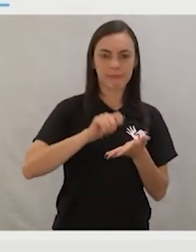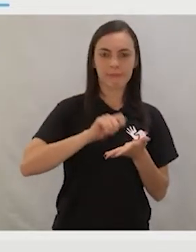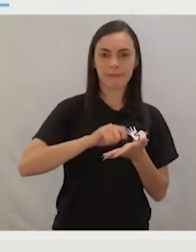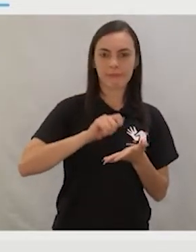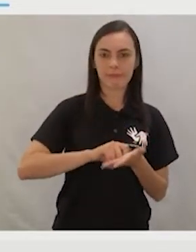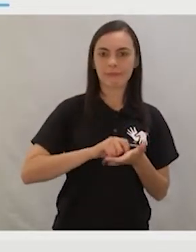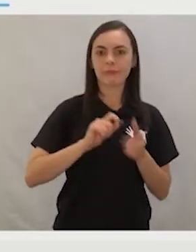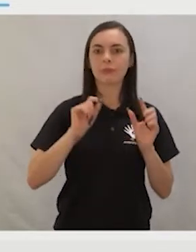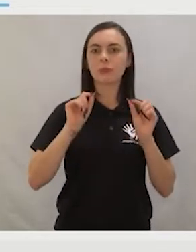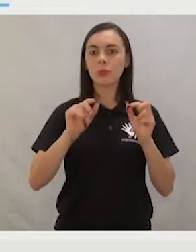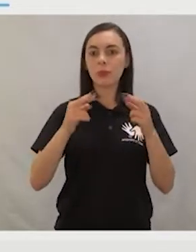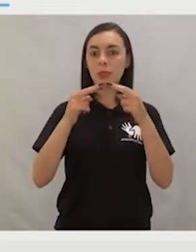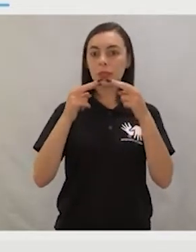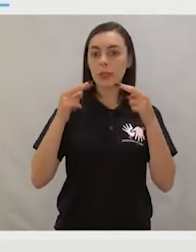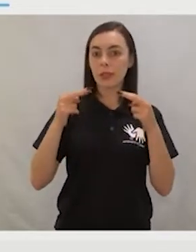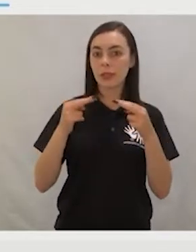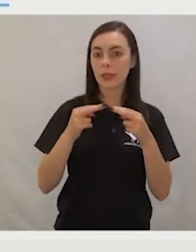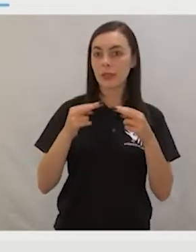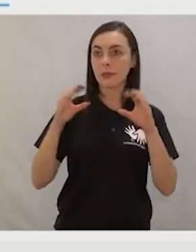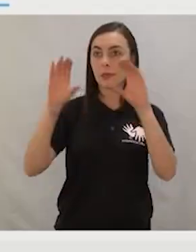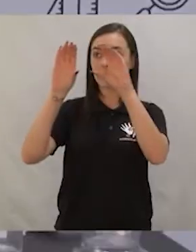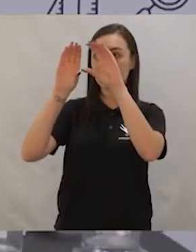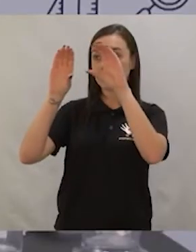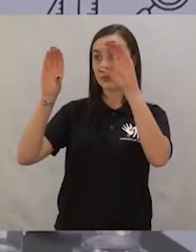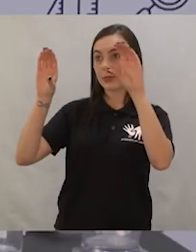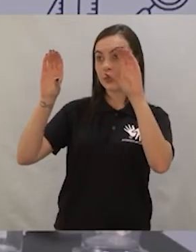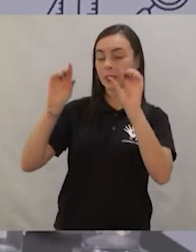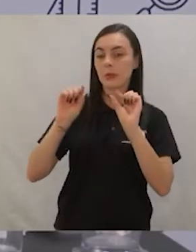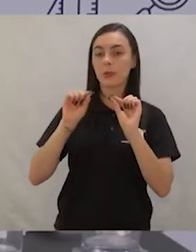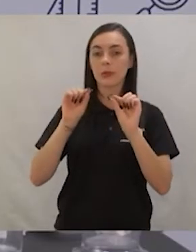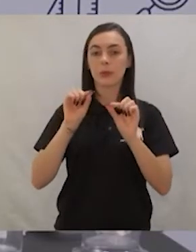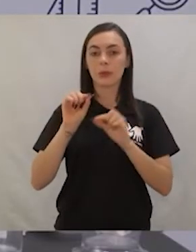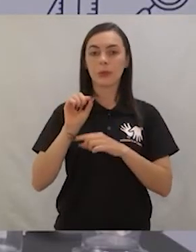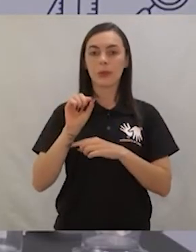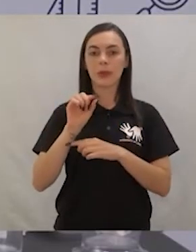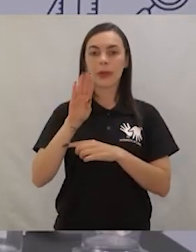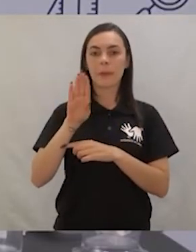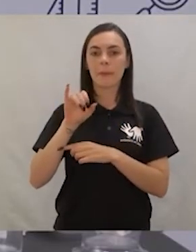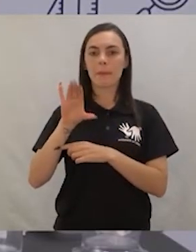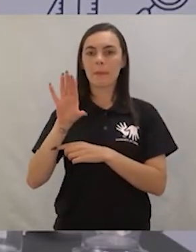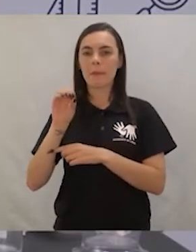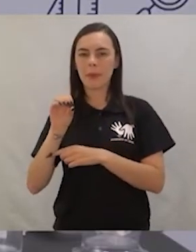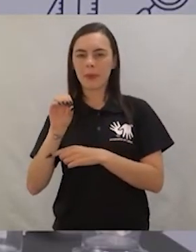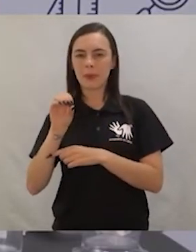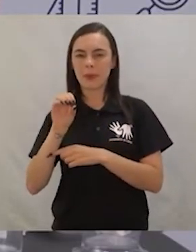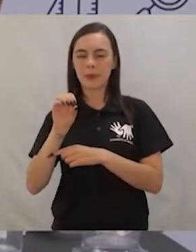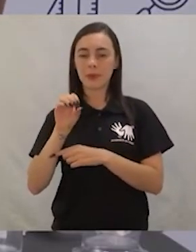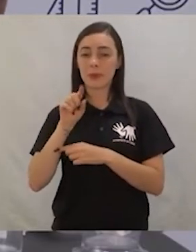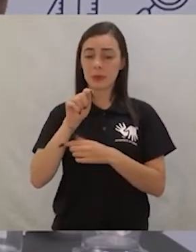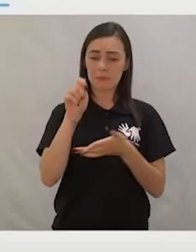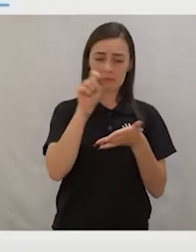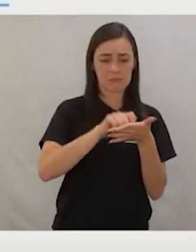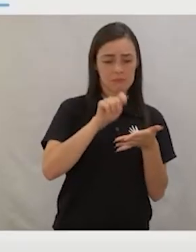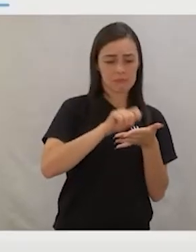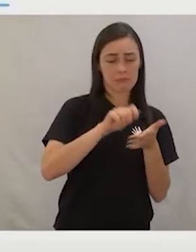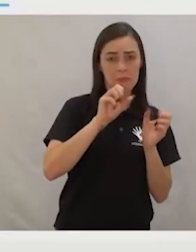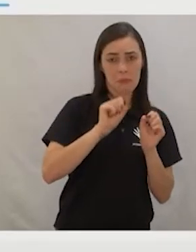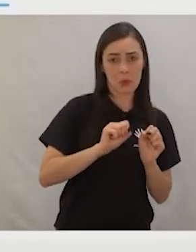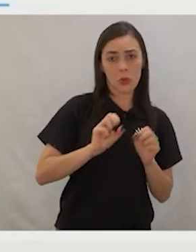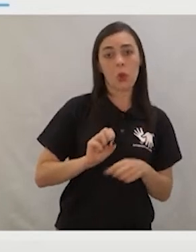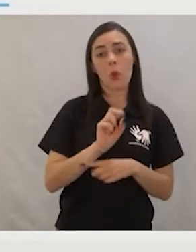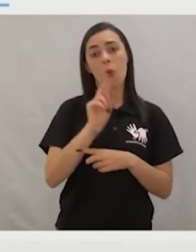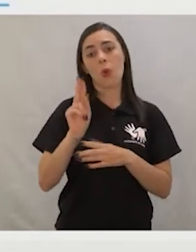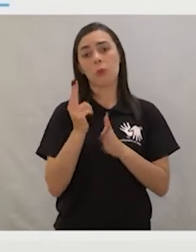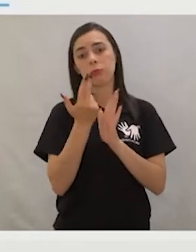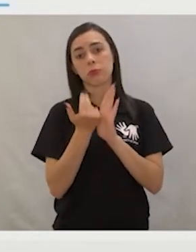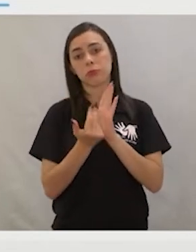para nós o que rima com céu e que rima com bico. Você pode escrever ou